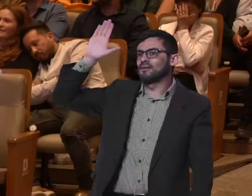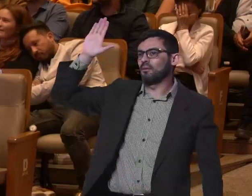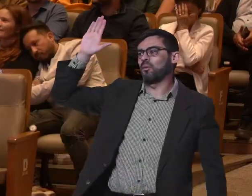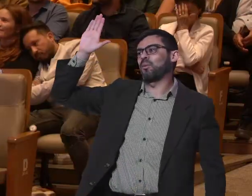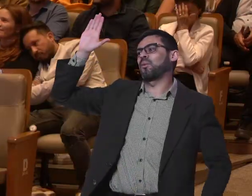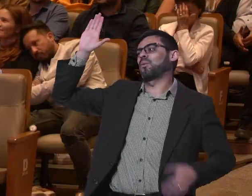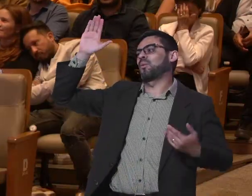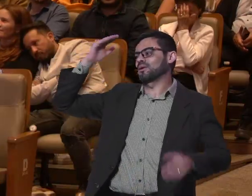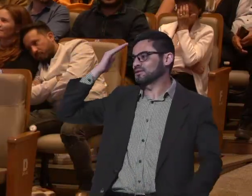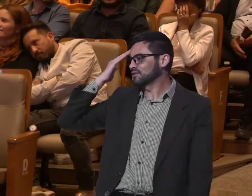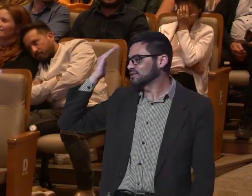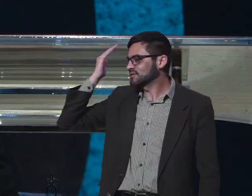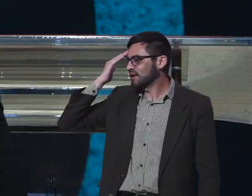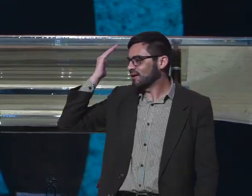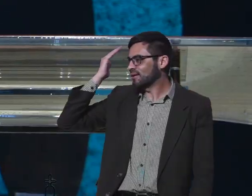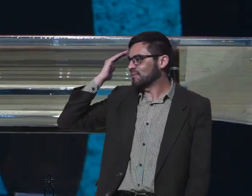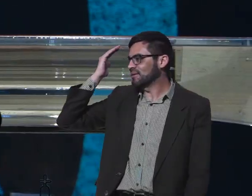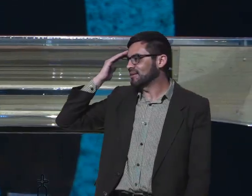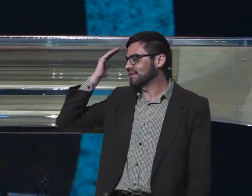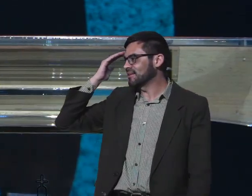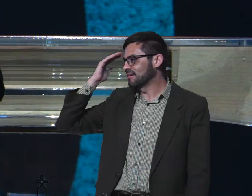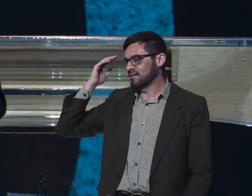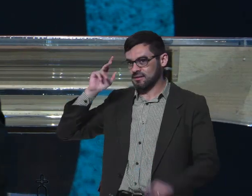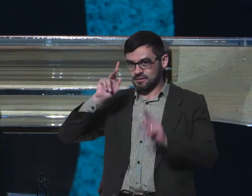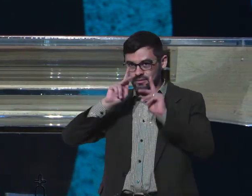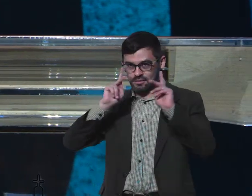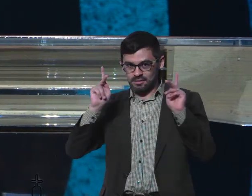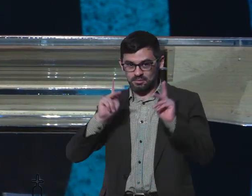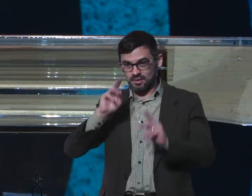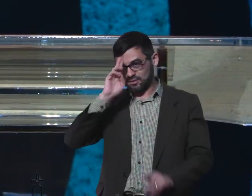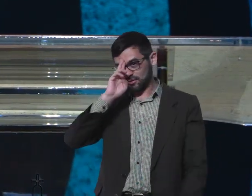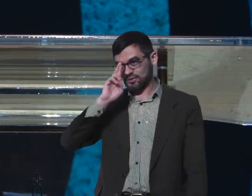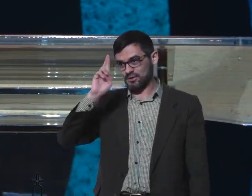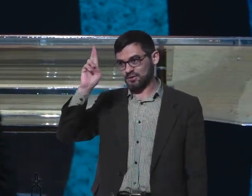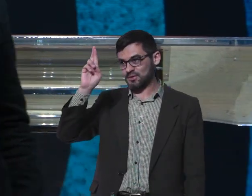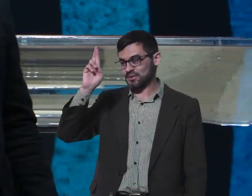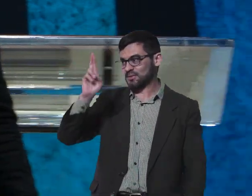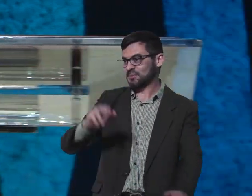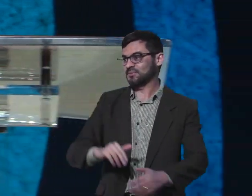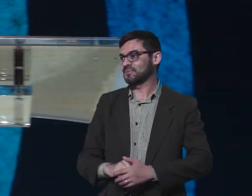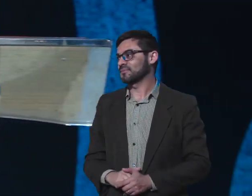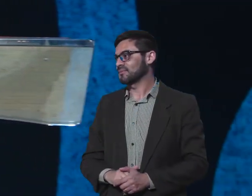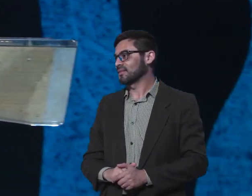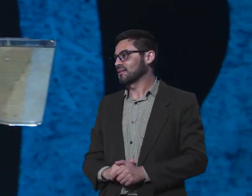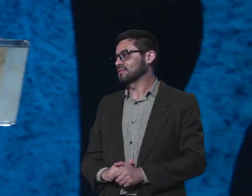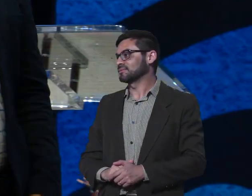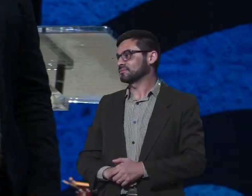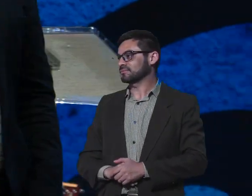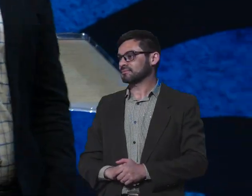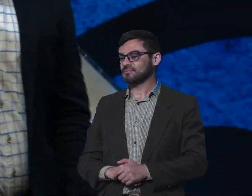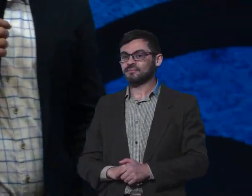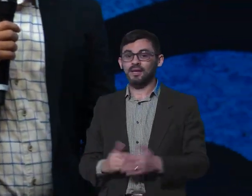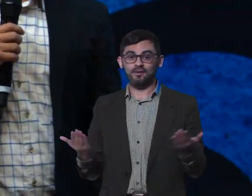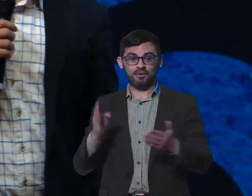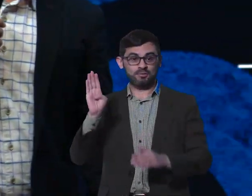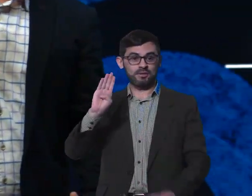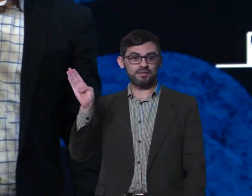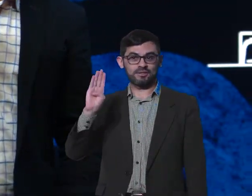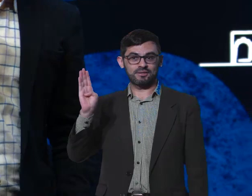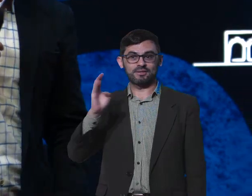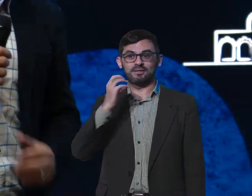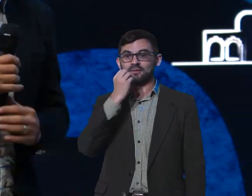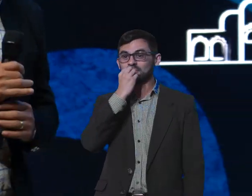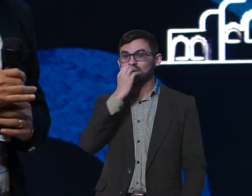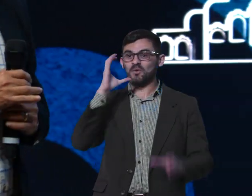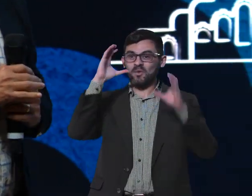eu sabia. Paz do Senhor, irmãos. Ouviu aí? Agora para os batistas, boa